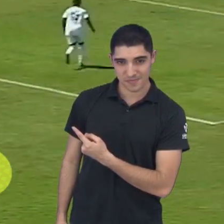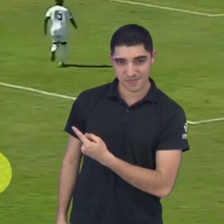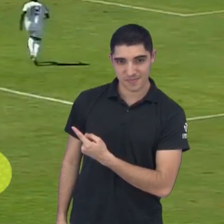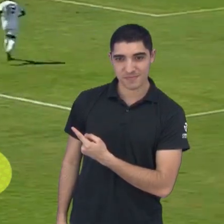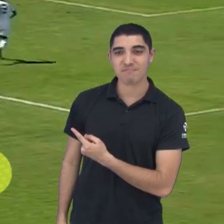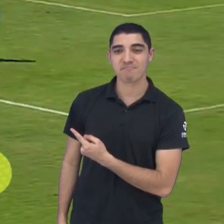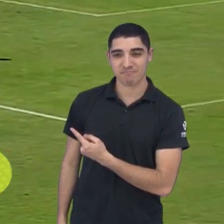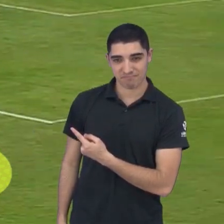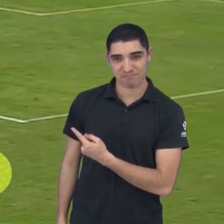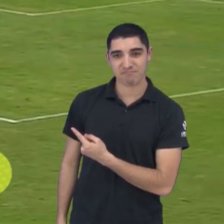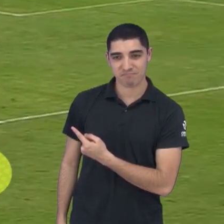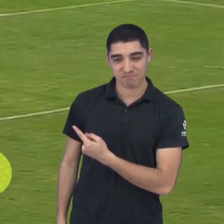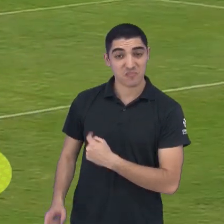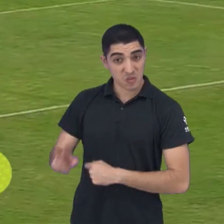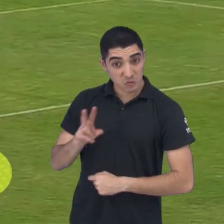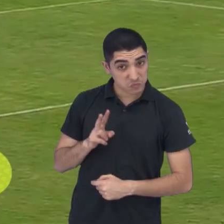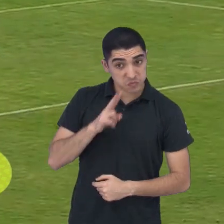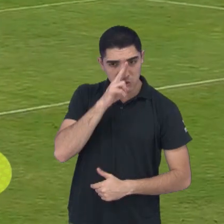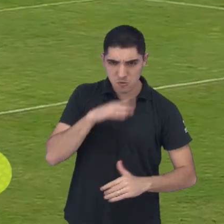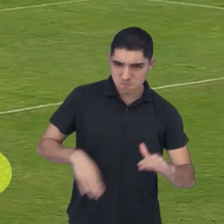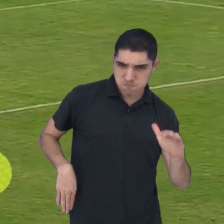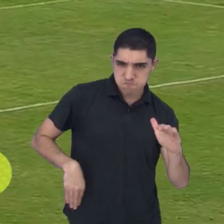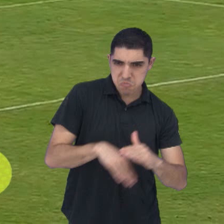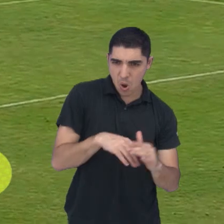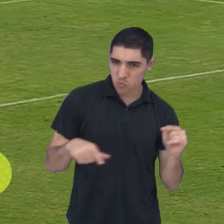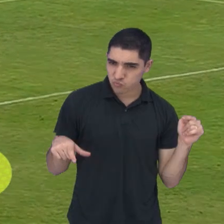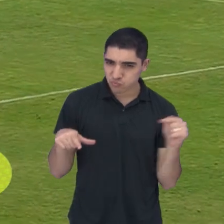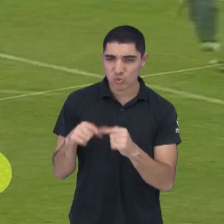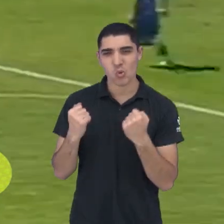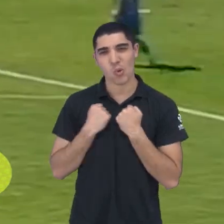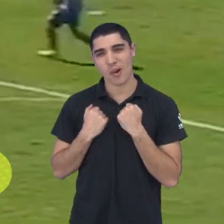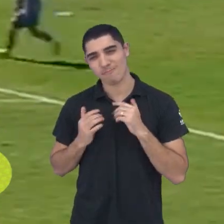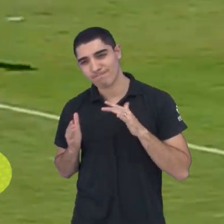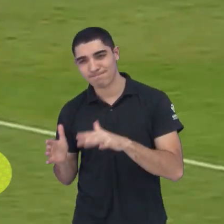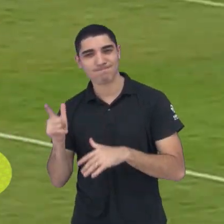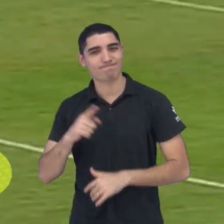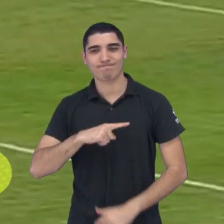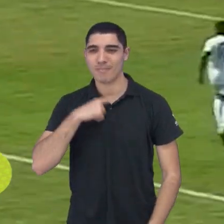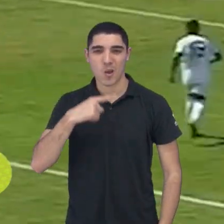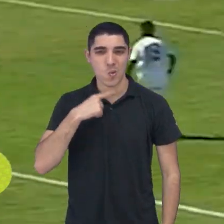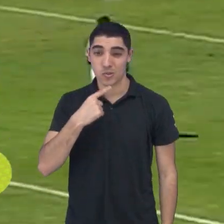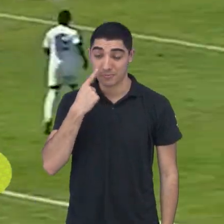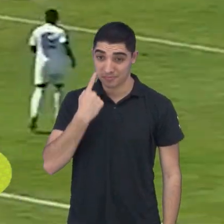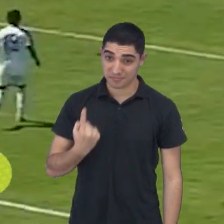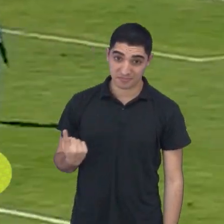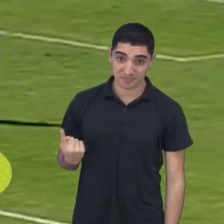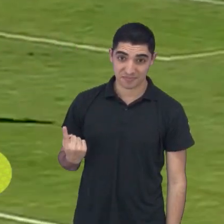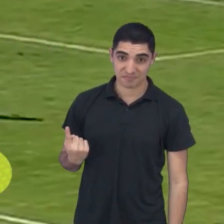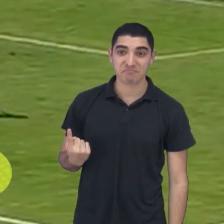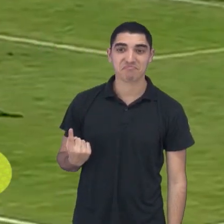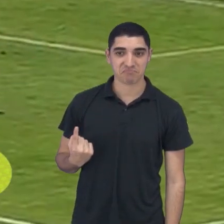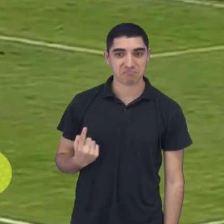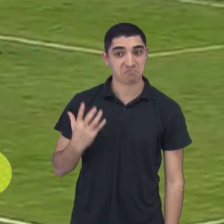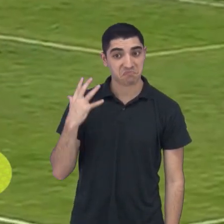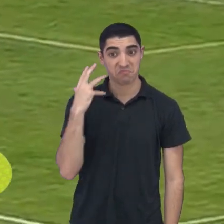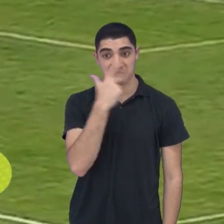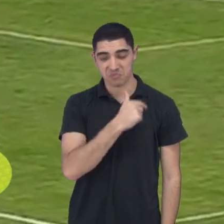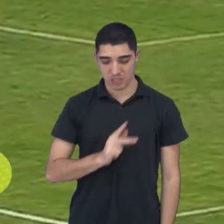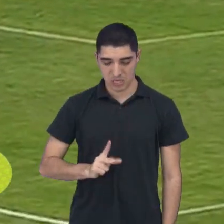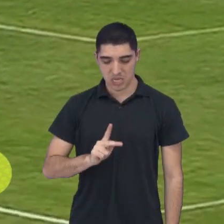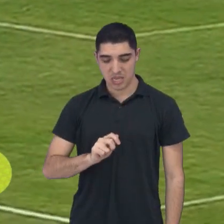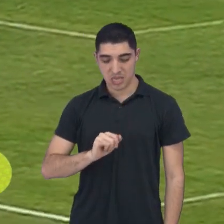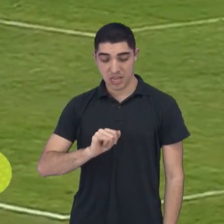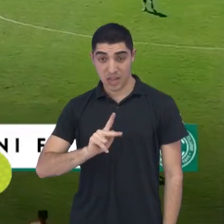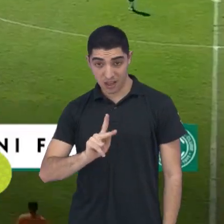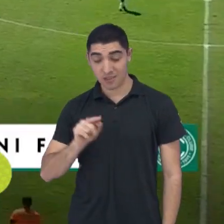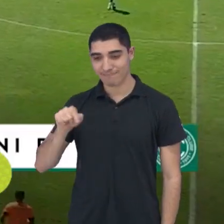bateu forte no canto direito de Pedro Augusto, que nada pôde fazer. Golaço de Kaique Gabriel no Martins Pereira. Era o empate